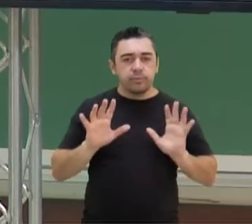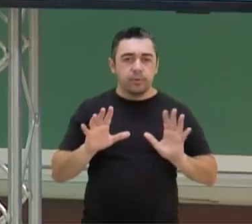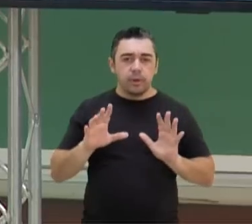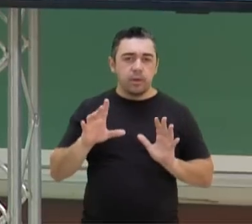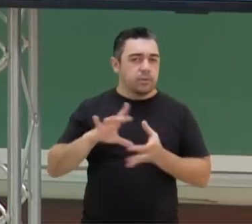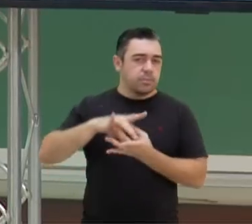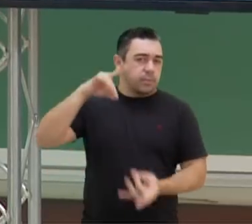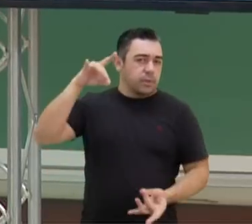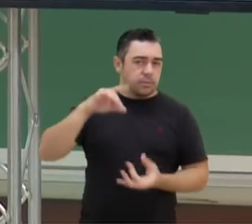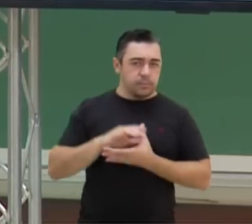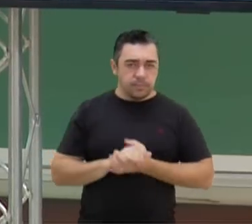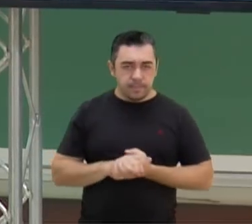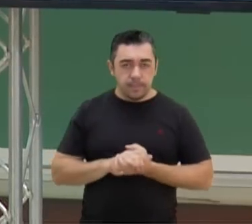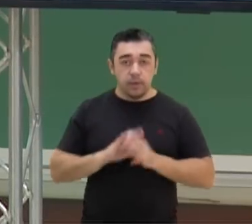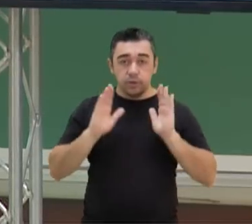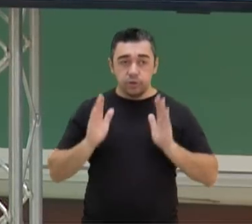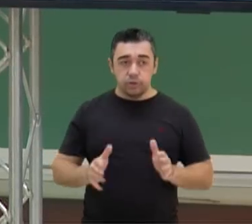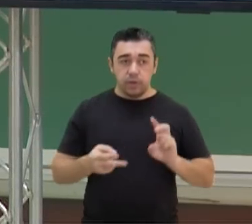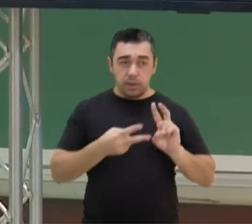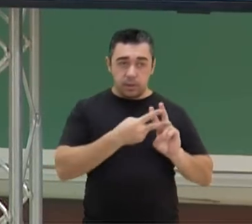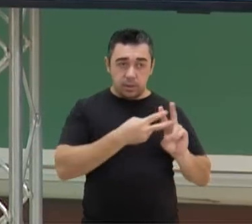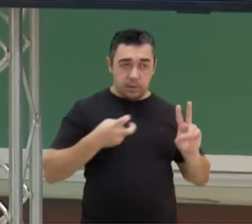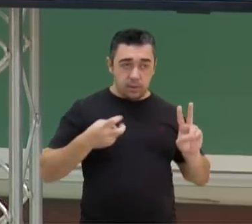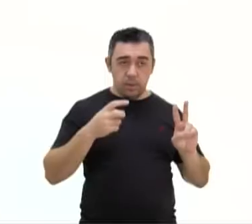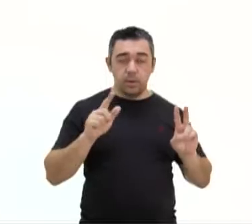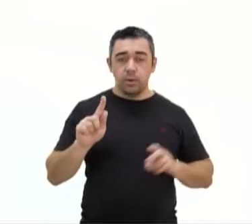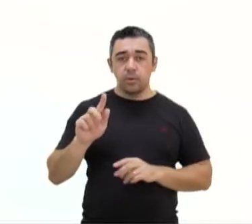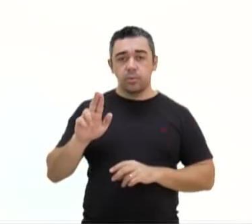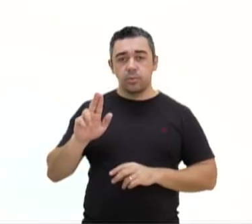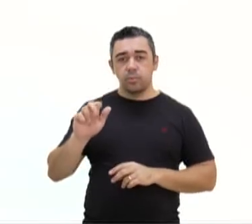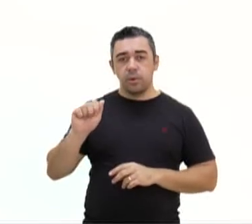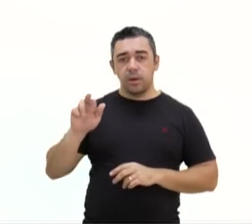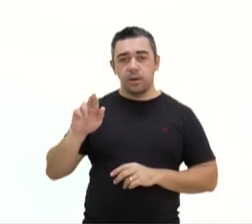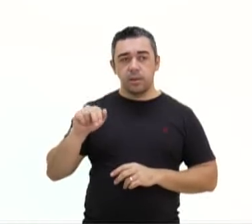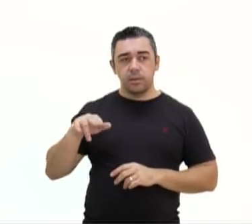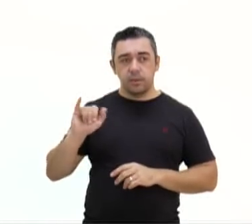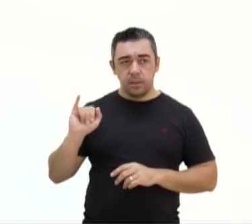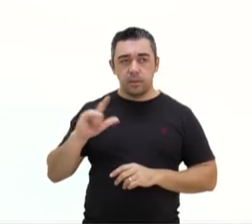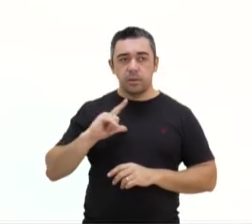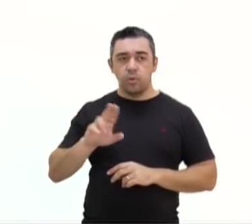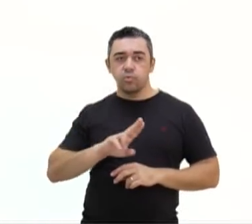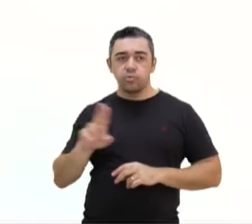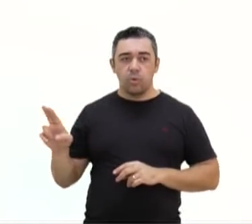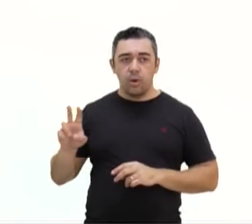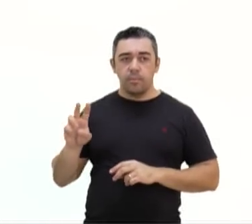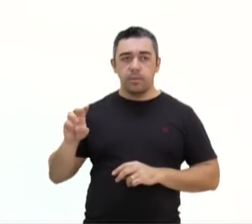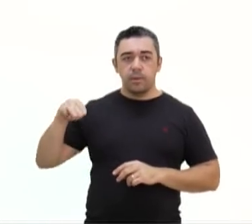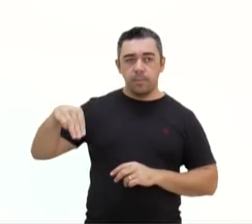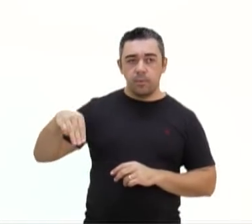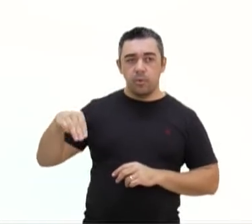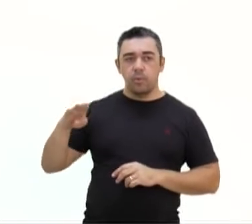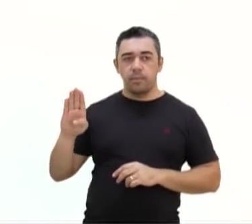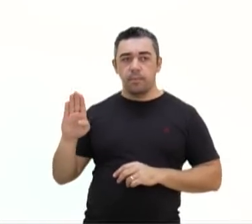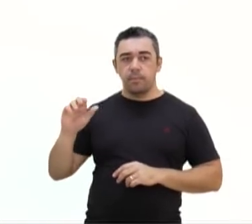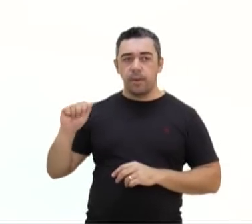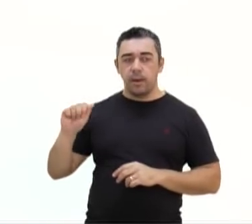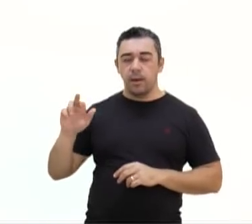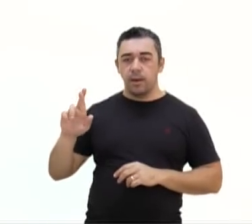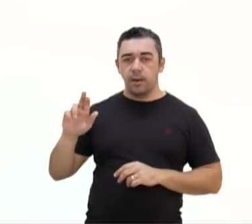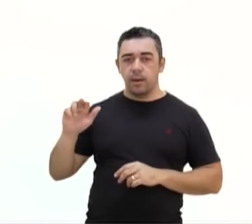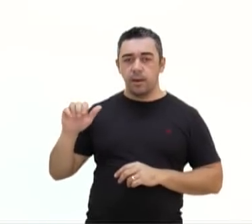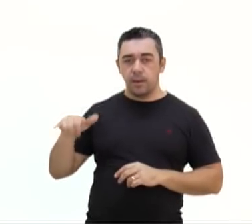espírito. Para os Guarani, Nhambeva, existe um nome, Umboraiu. Já foi traduzido como amor, como Deus. A gente